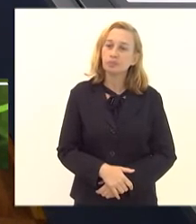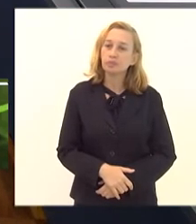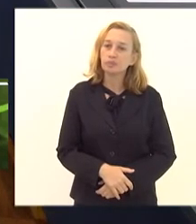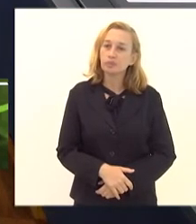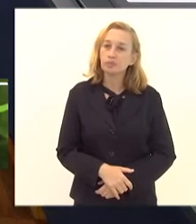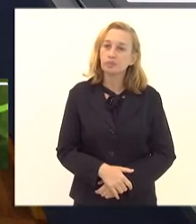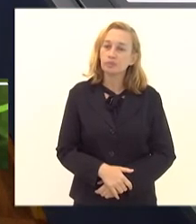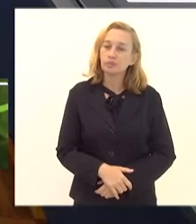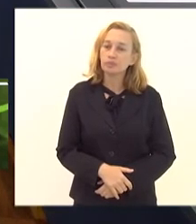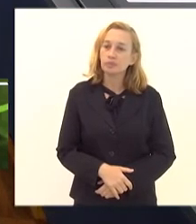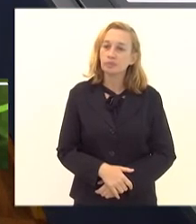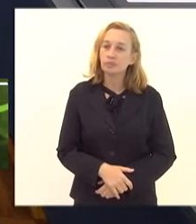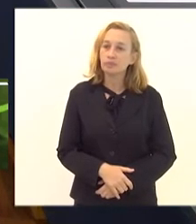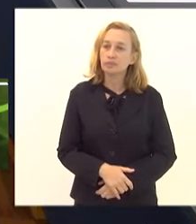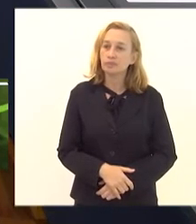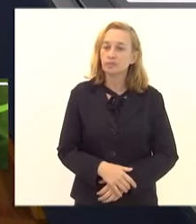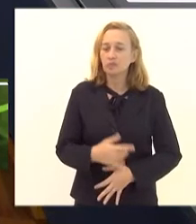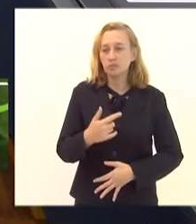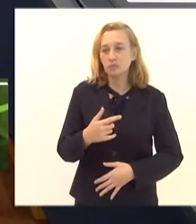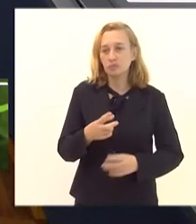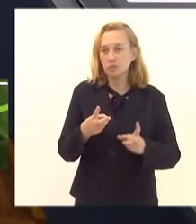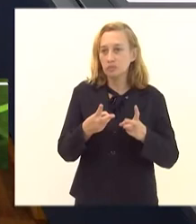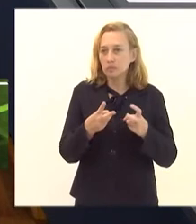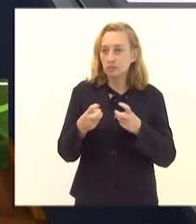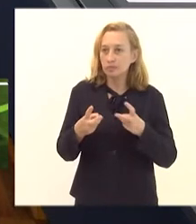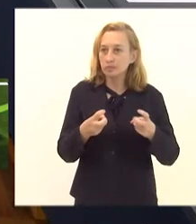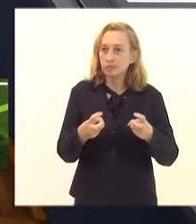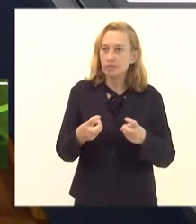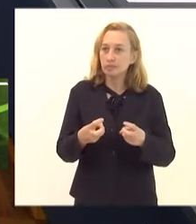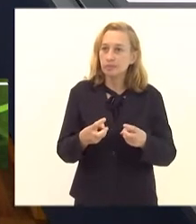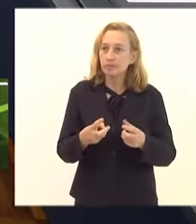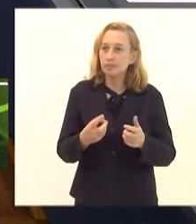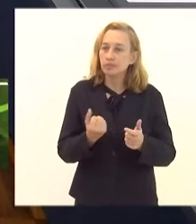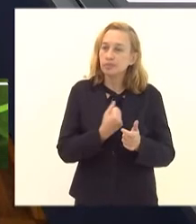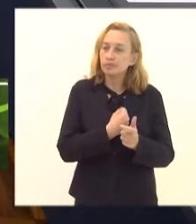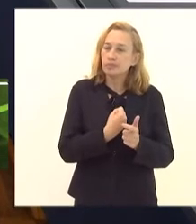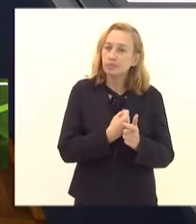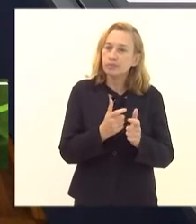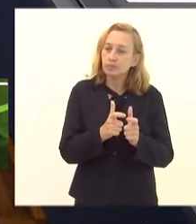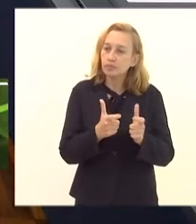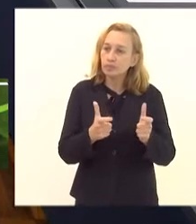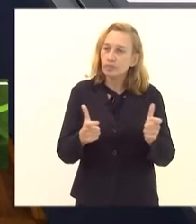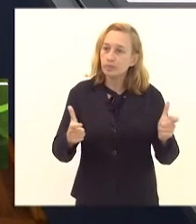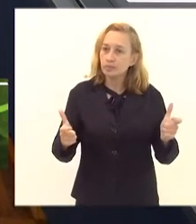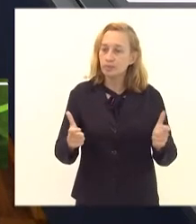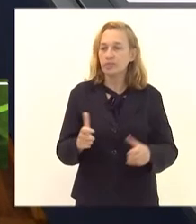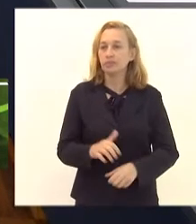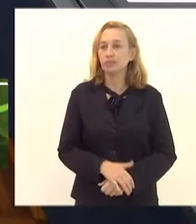precipitações pluviométricas, elas têm aumentado